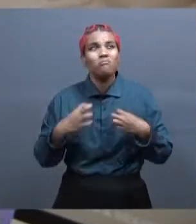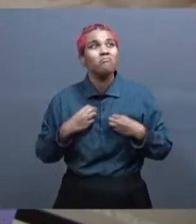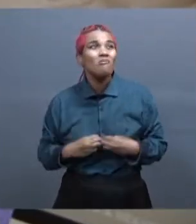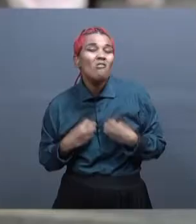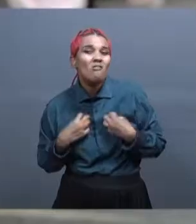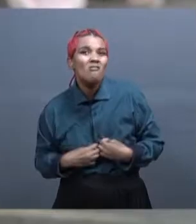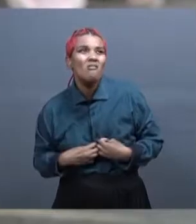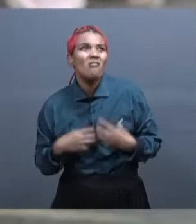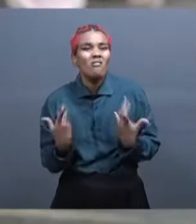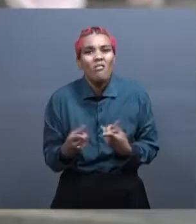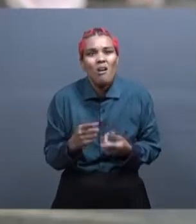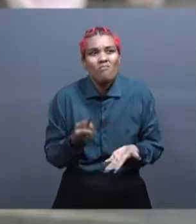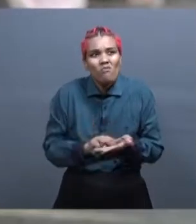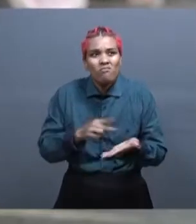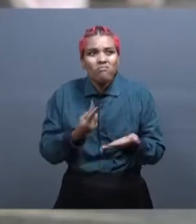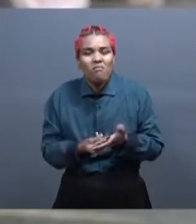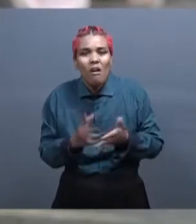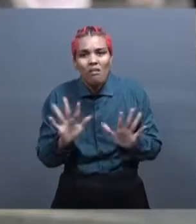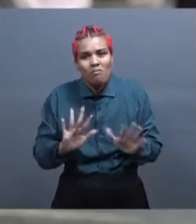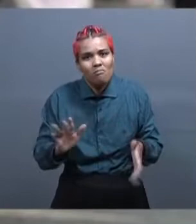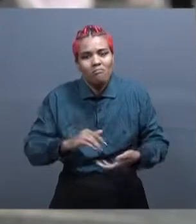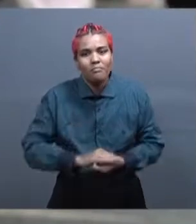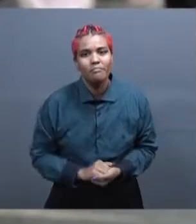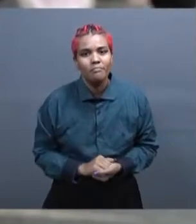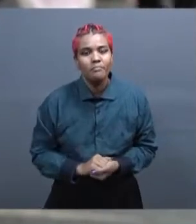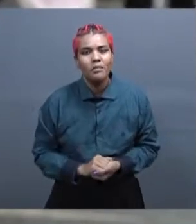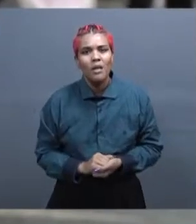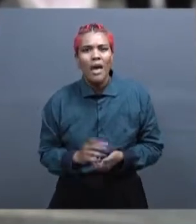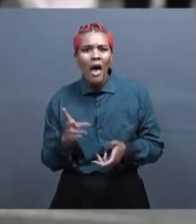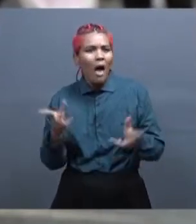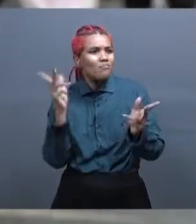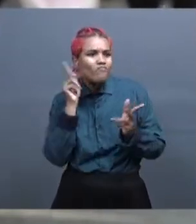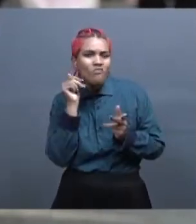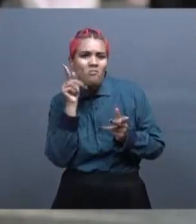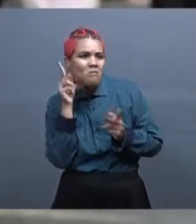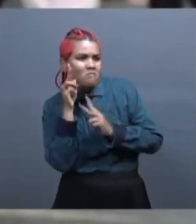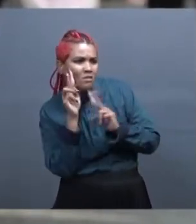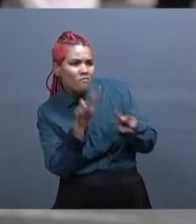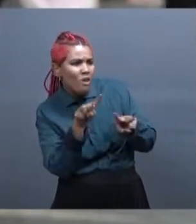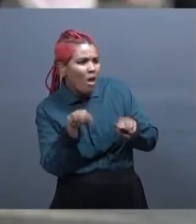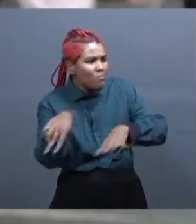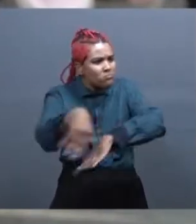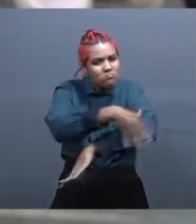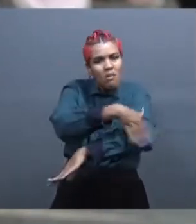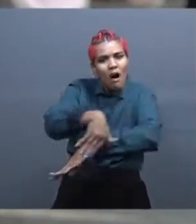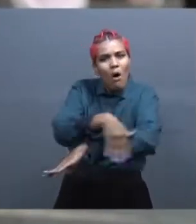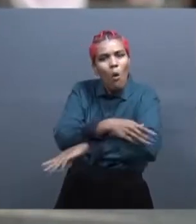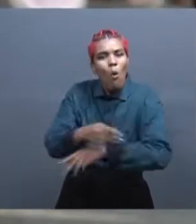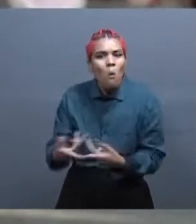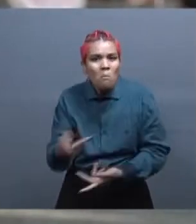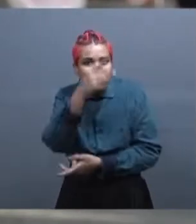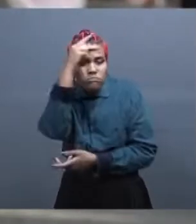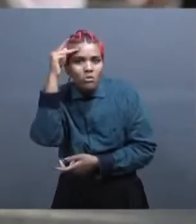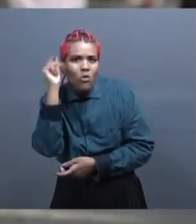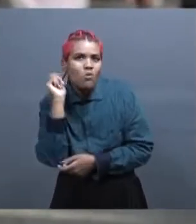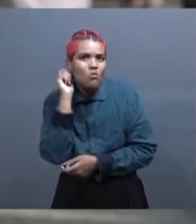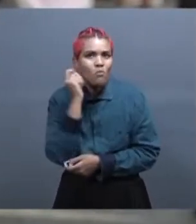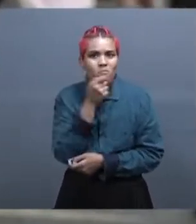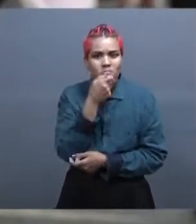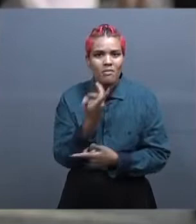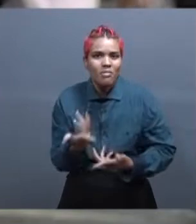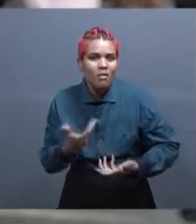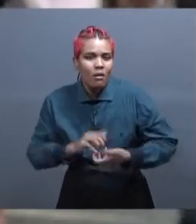significado hoje em dia é comum ver por aí pelas ruas pessoas que usam piercing há histórias antigas